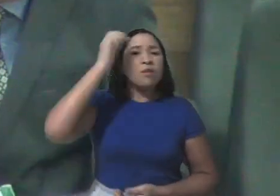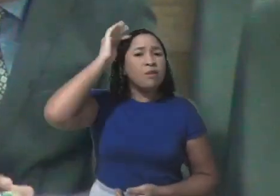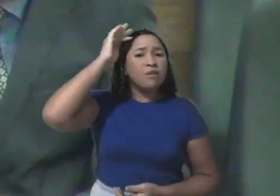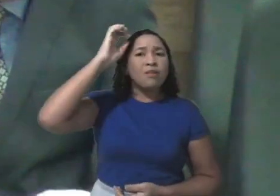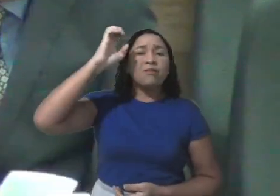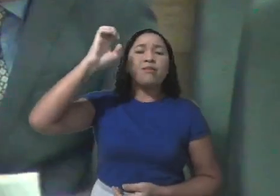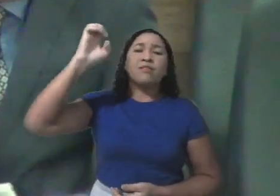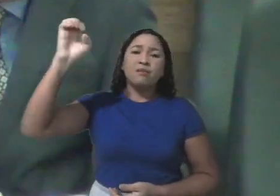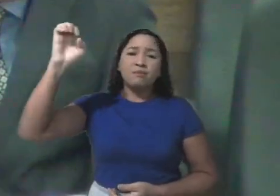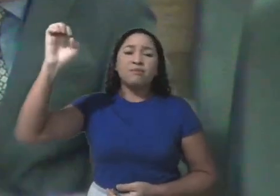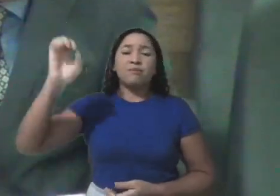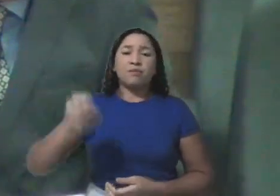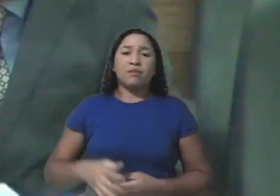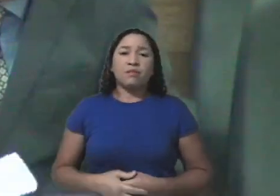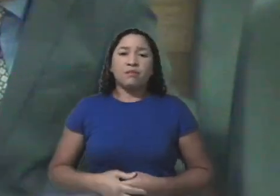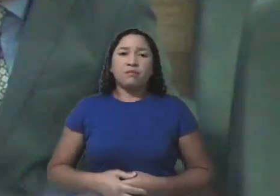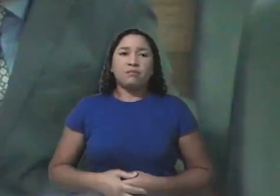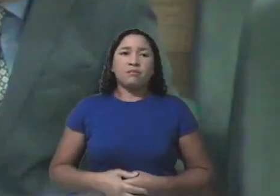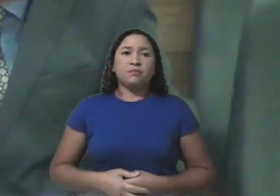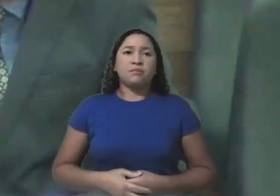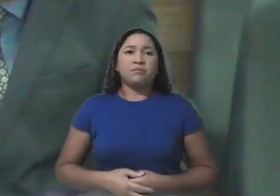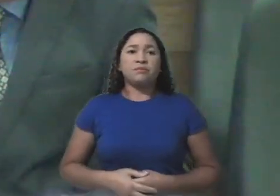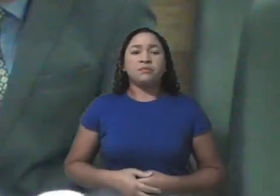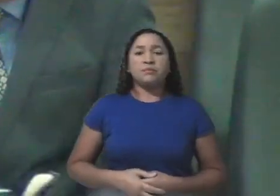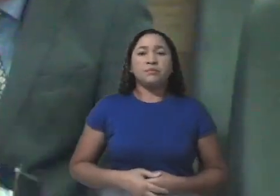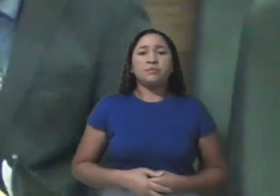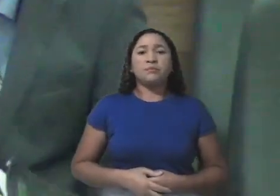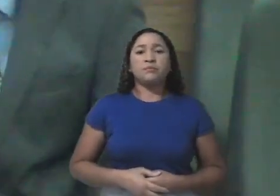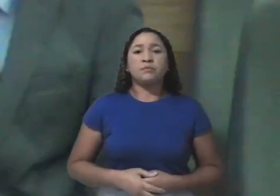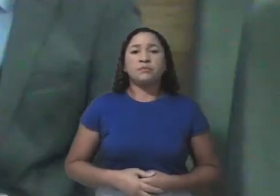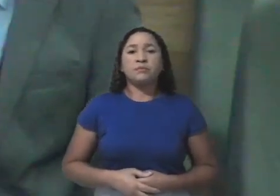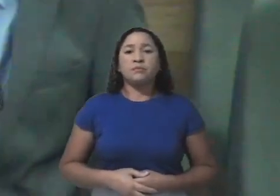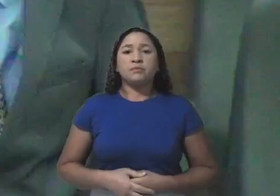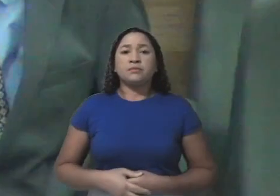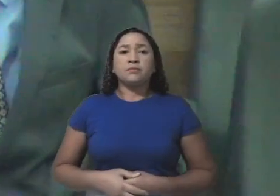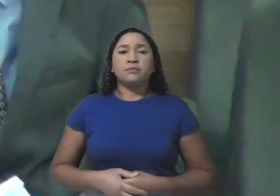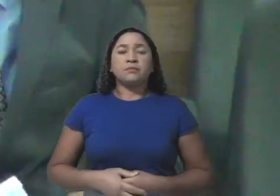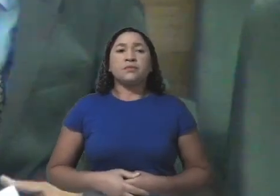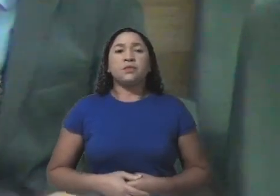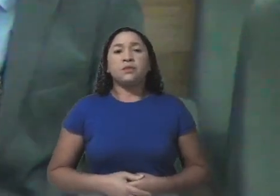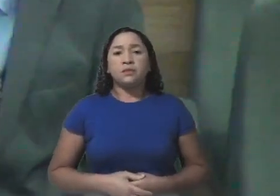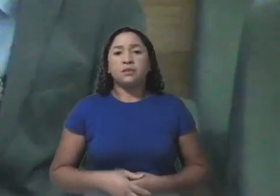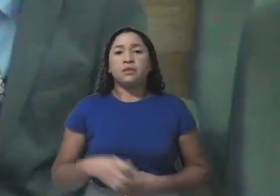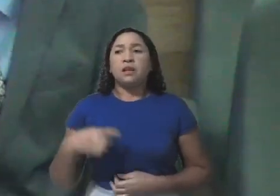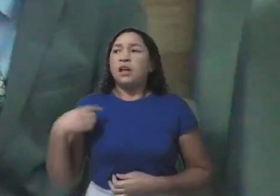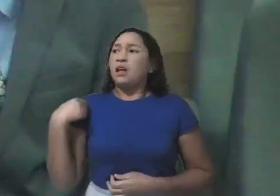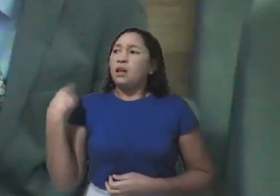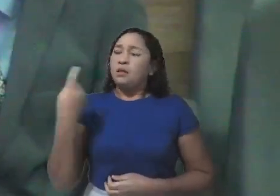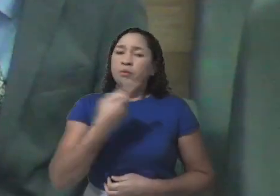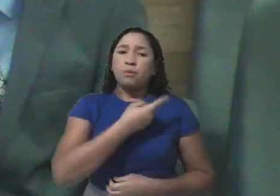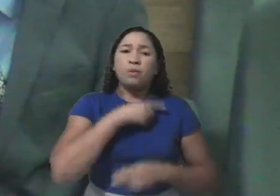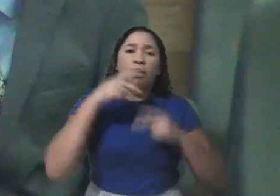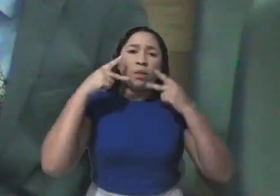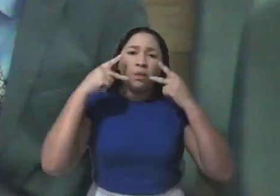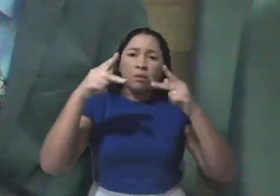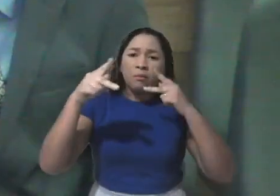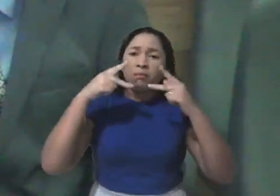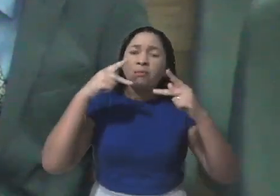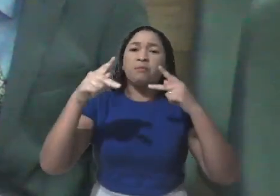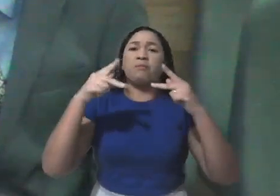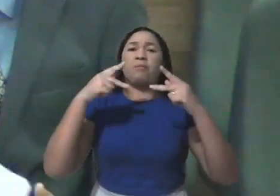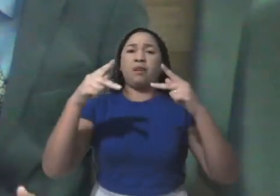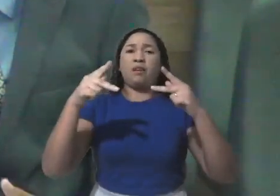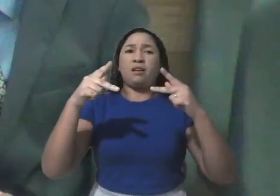somos protestantes. Somos oriundos da reforma protestante de Martinho Lutero. Sola graça,